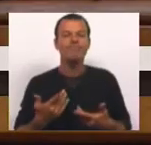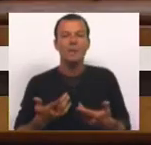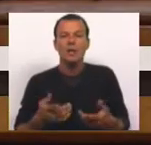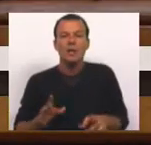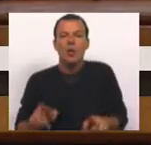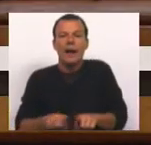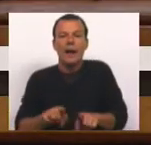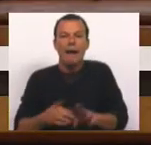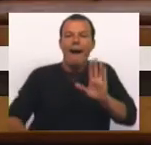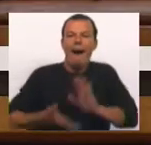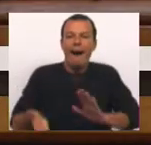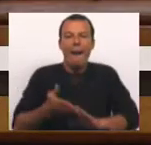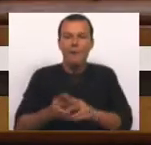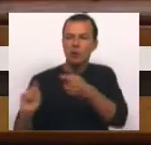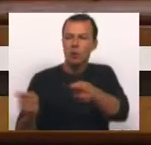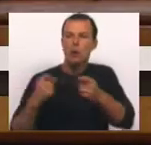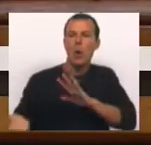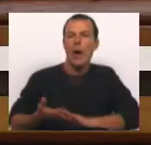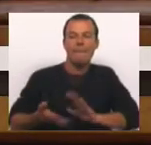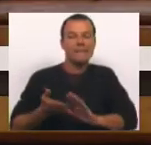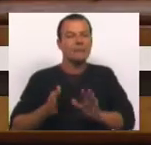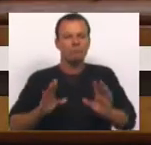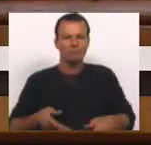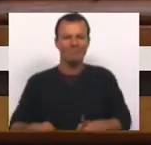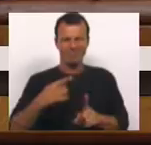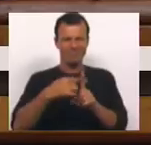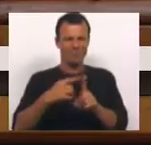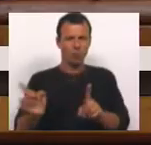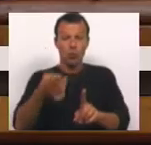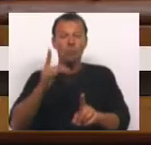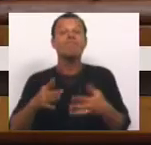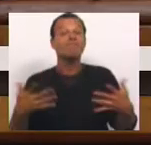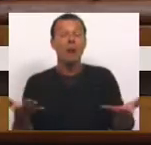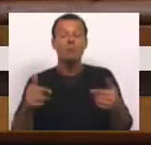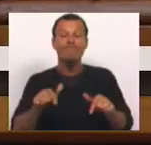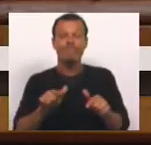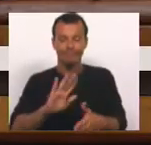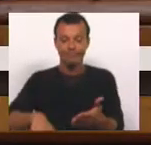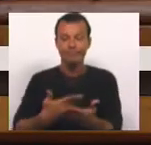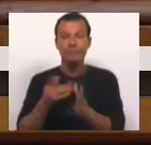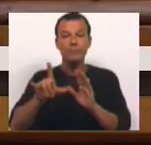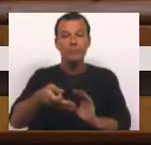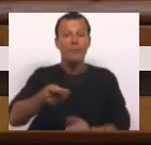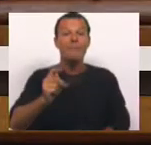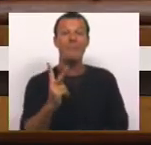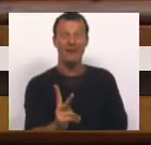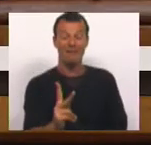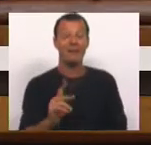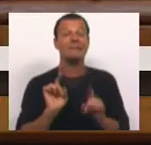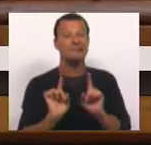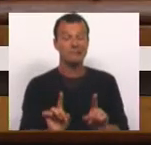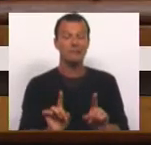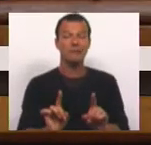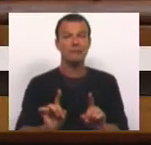com a pressa da discussão e da decisão. A margem de aceitação da proposta que o PEV apresenta será tanto